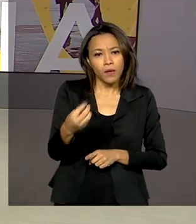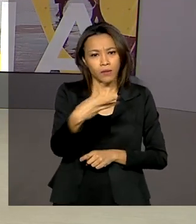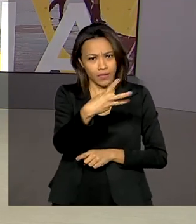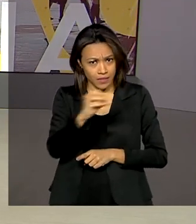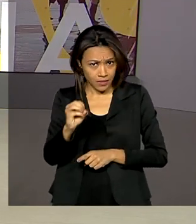parte desse grupo